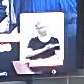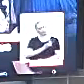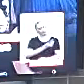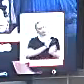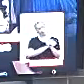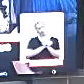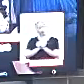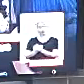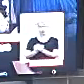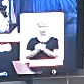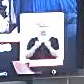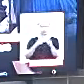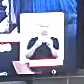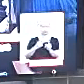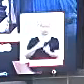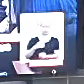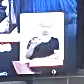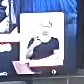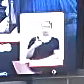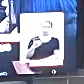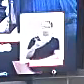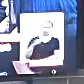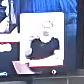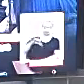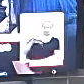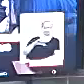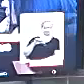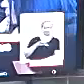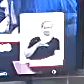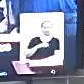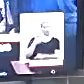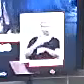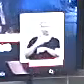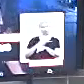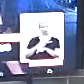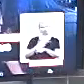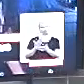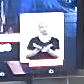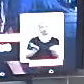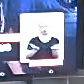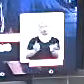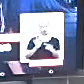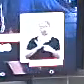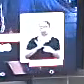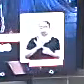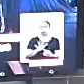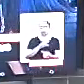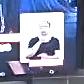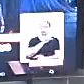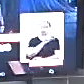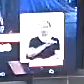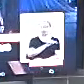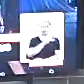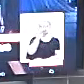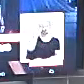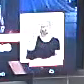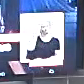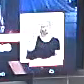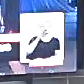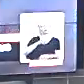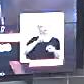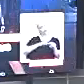pena que meu telefone queimou eu não tenho filme aqui para te mostrar Levei ele quando eu mostrei para ele que ele entendeu as cadeira dos